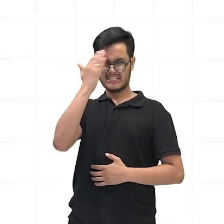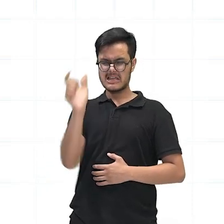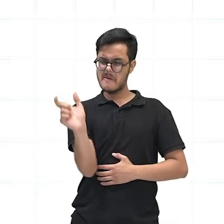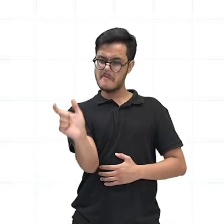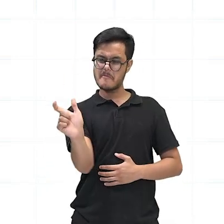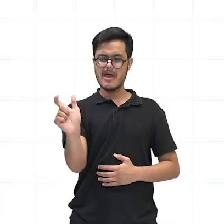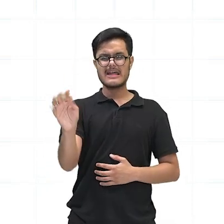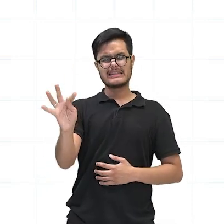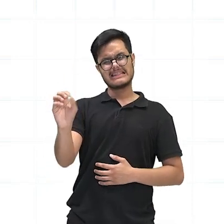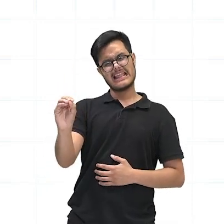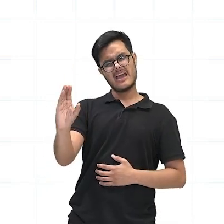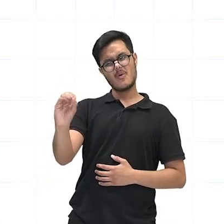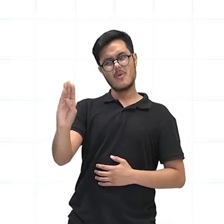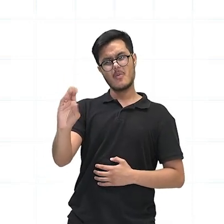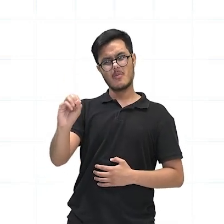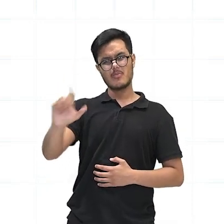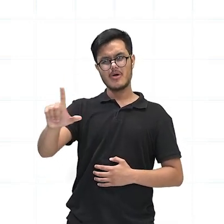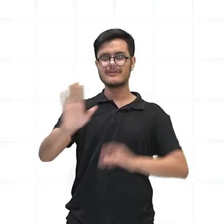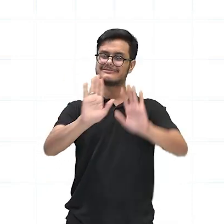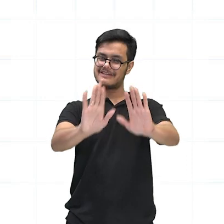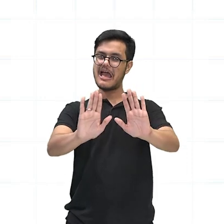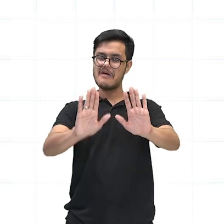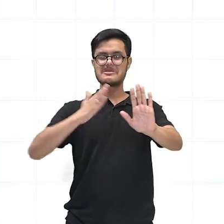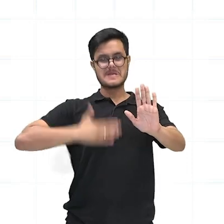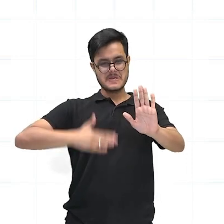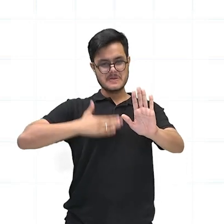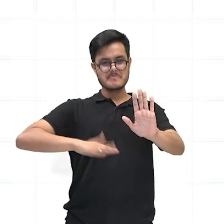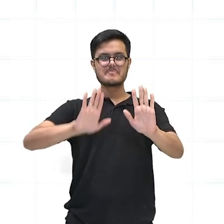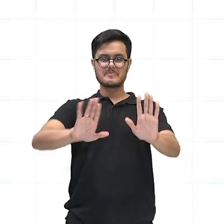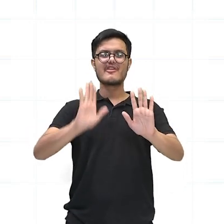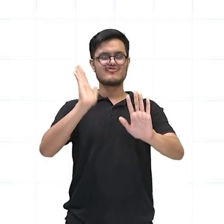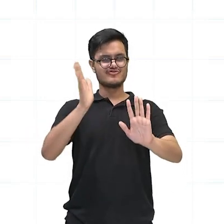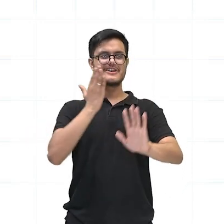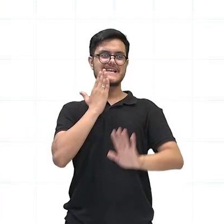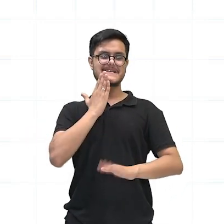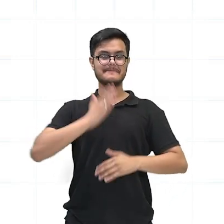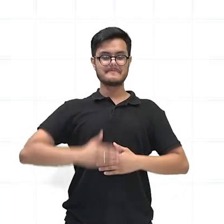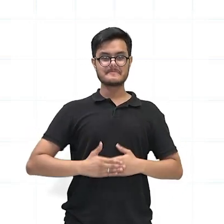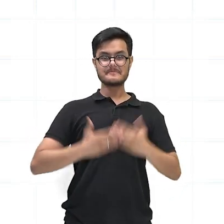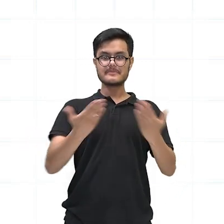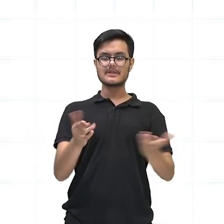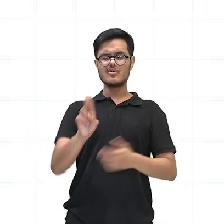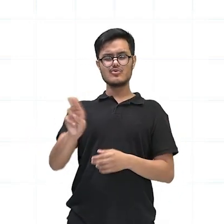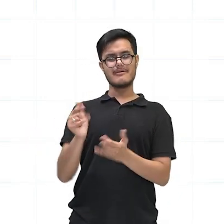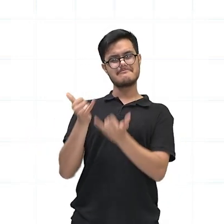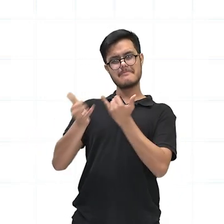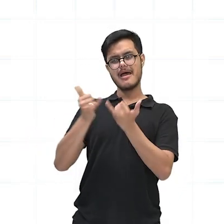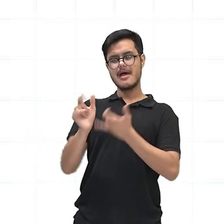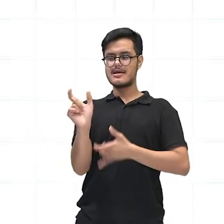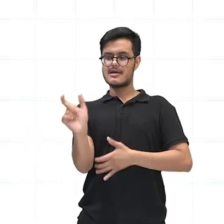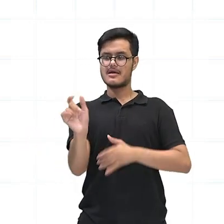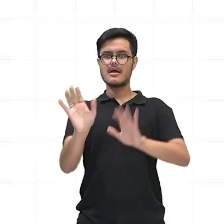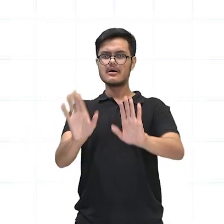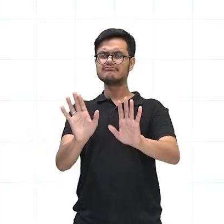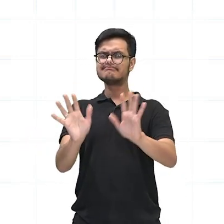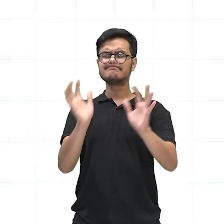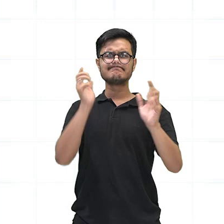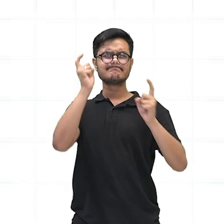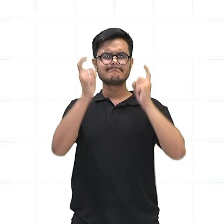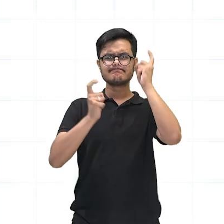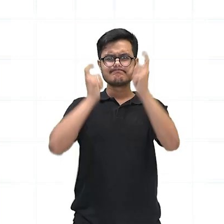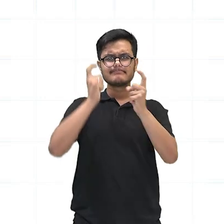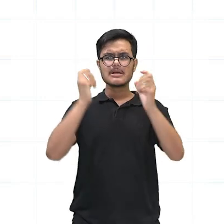alguma relação? Vocês vão já descobrir, tá? Pela semelhança de nomes, costuma ser confundido